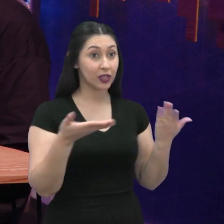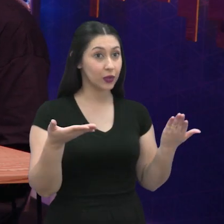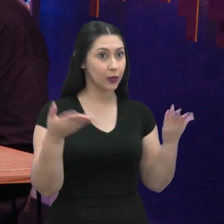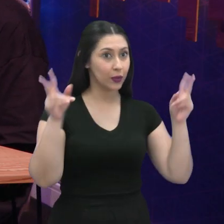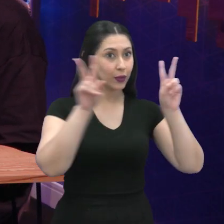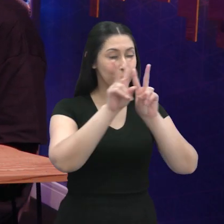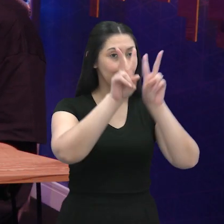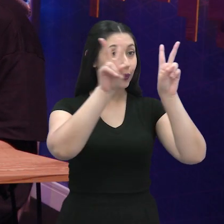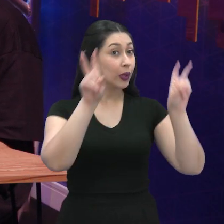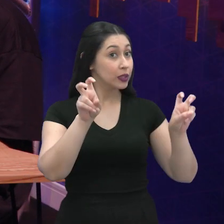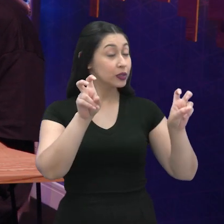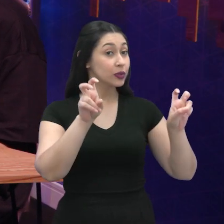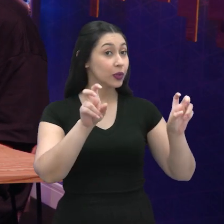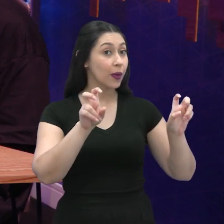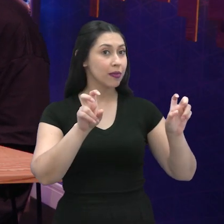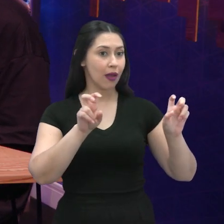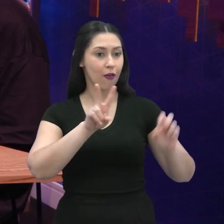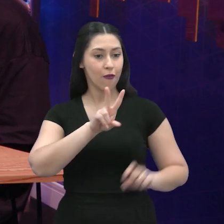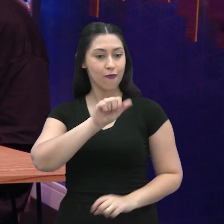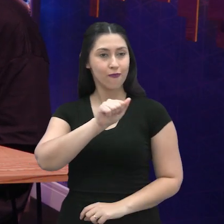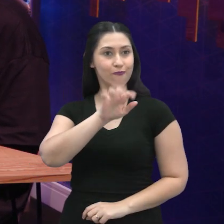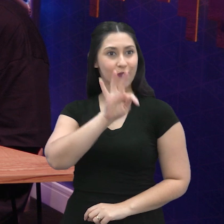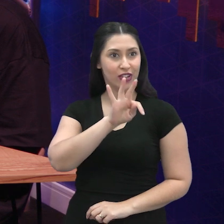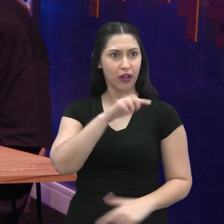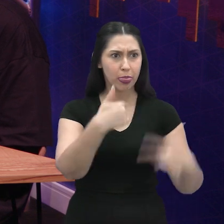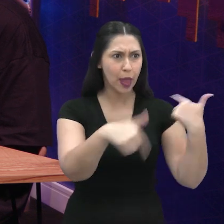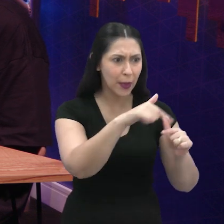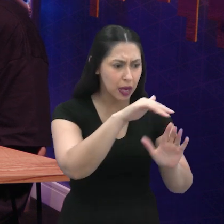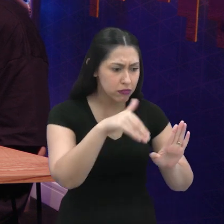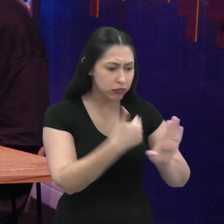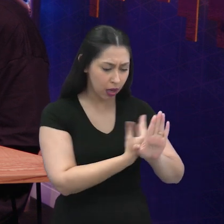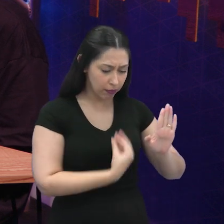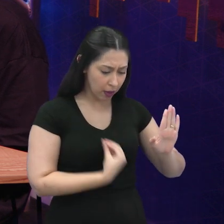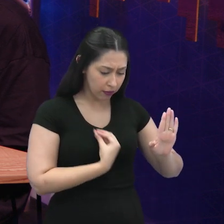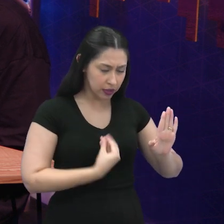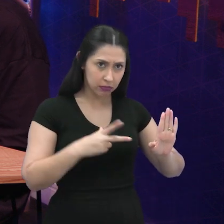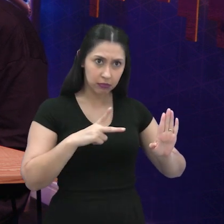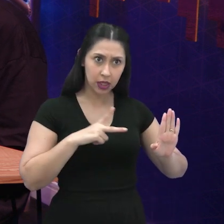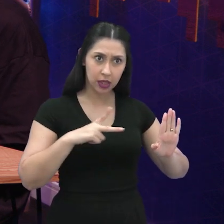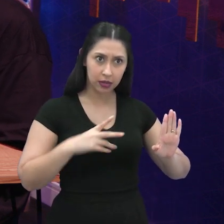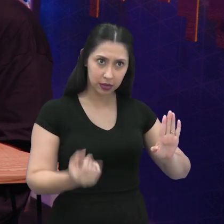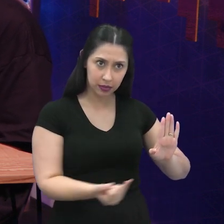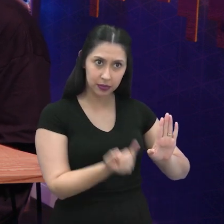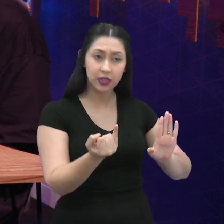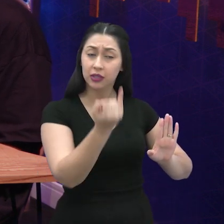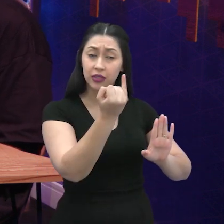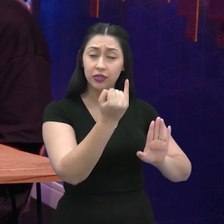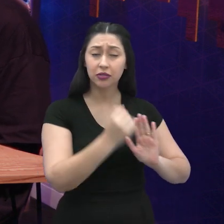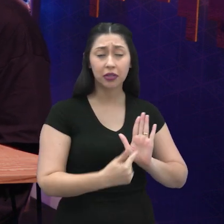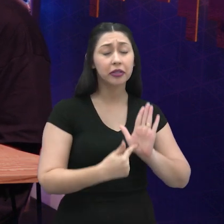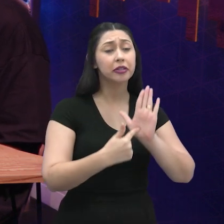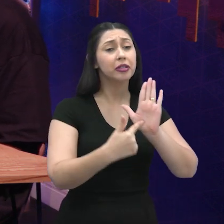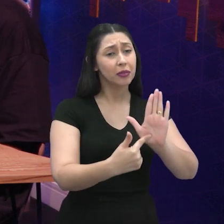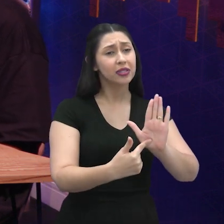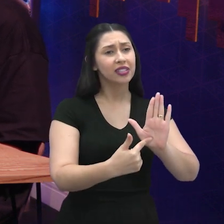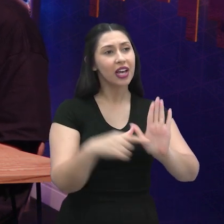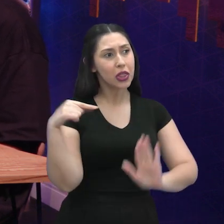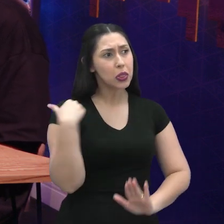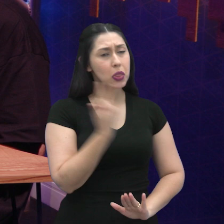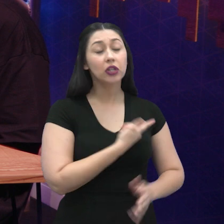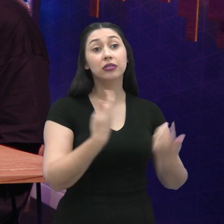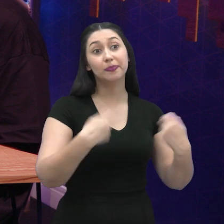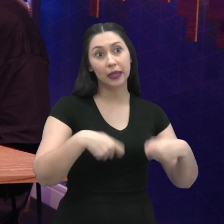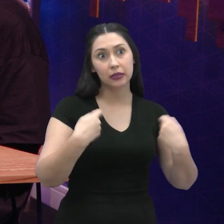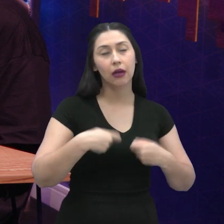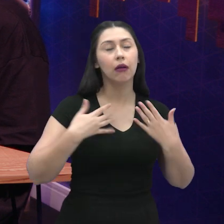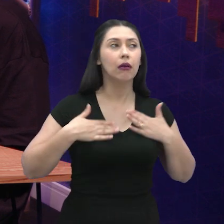De volta ao Como Pode Ser, hoje a gente está falando do movimento VAT, né, Vida Além do Trabalho, falando da importância